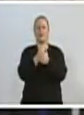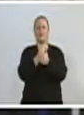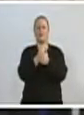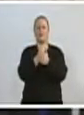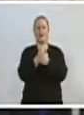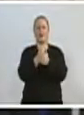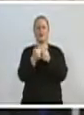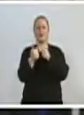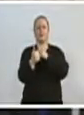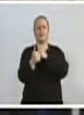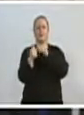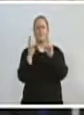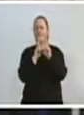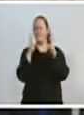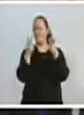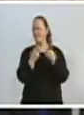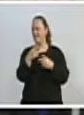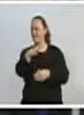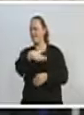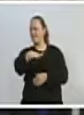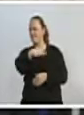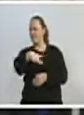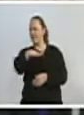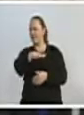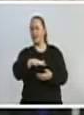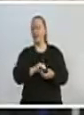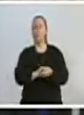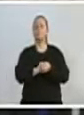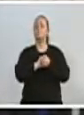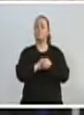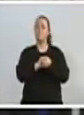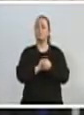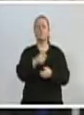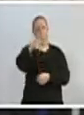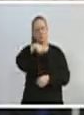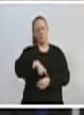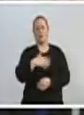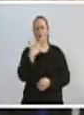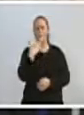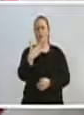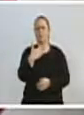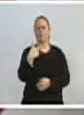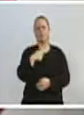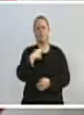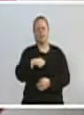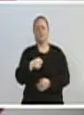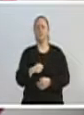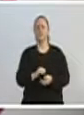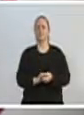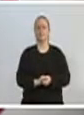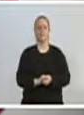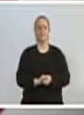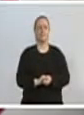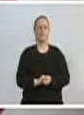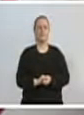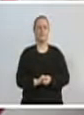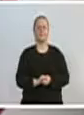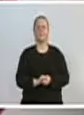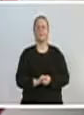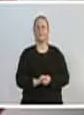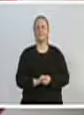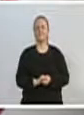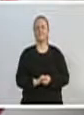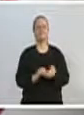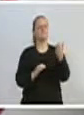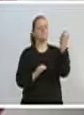acontece, inclusive com mortes naquele entorno lá. No entanto, parabéns, e reforço o pedido à V. Exª. Vereador Wanderlei, V. Exª contribui com